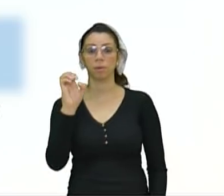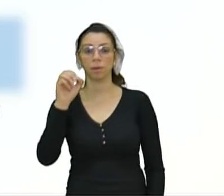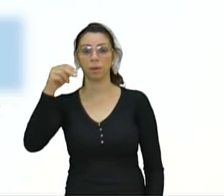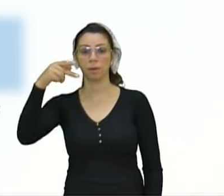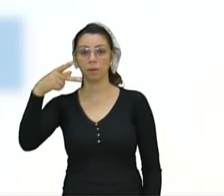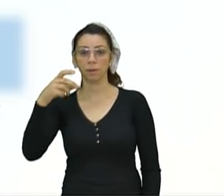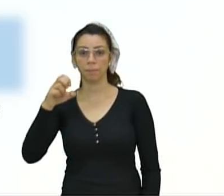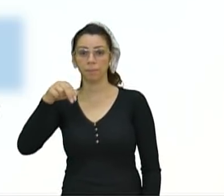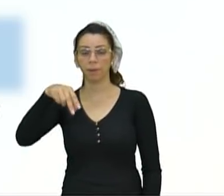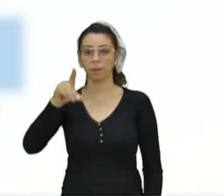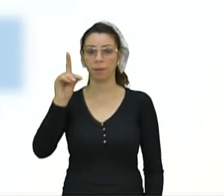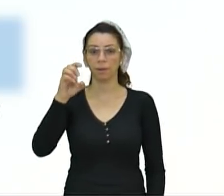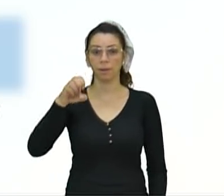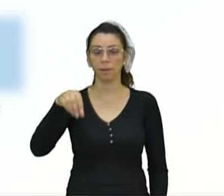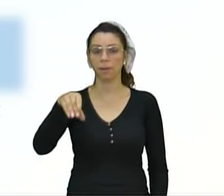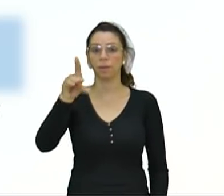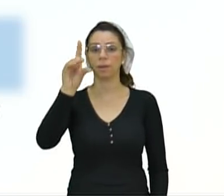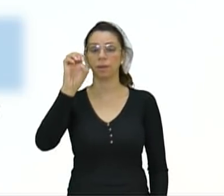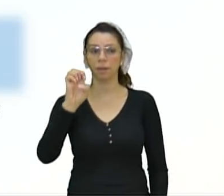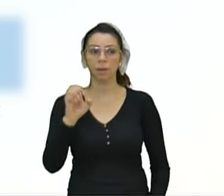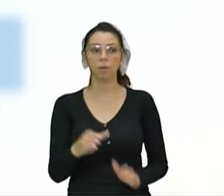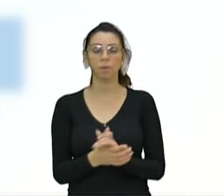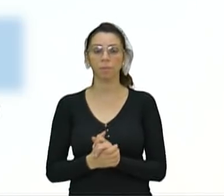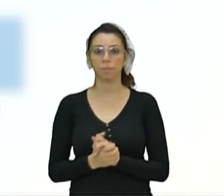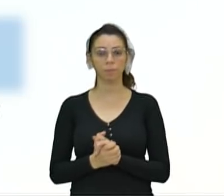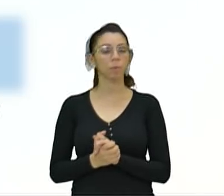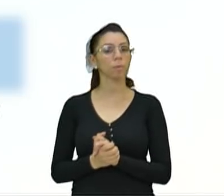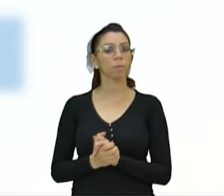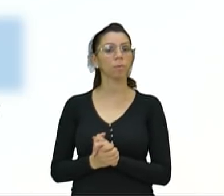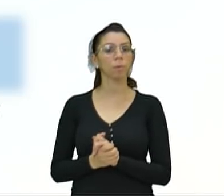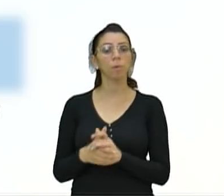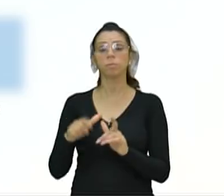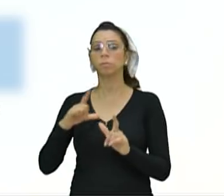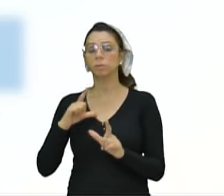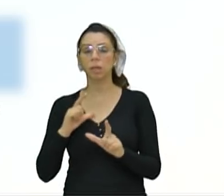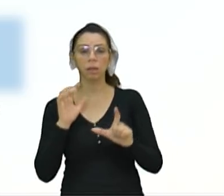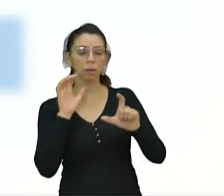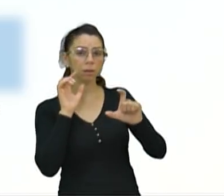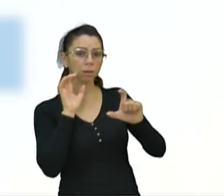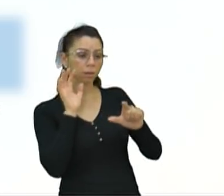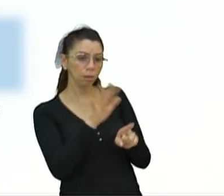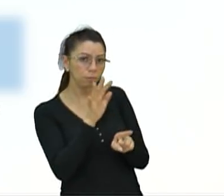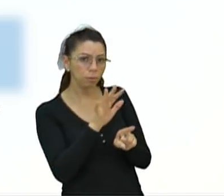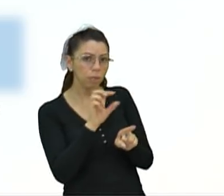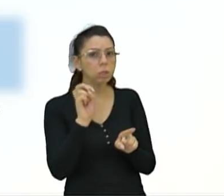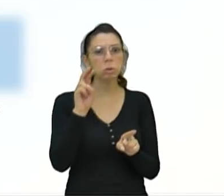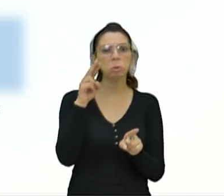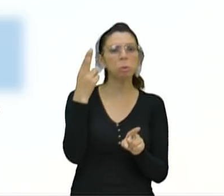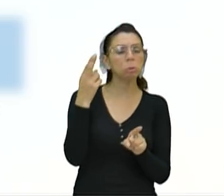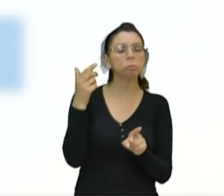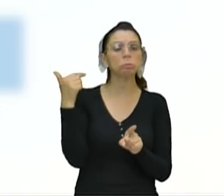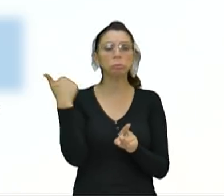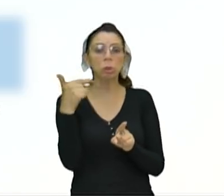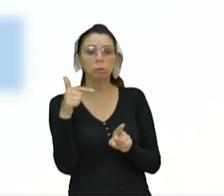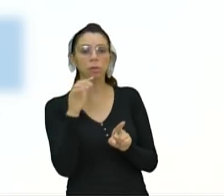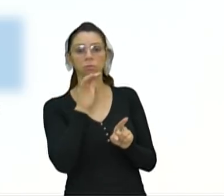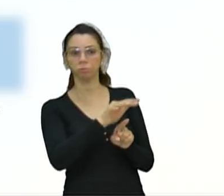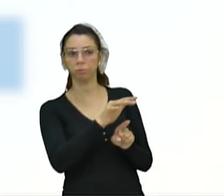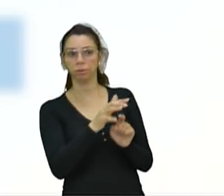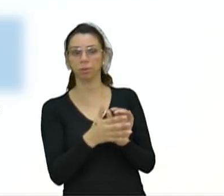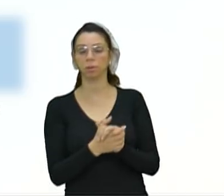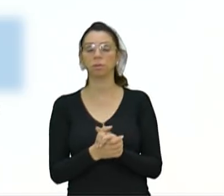de um evento é afetado pelo que já ocorreu? E quando eu falo de evento independente? Qual que